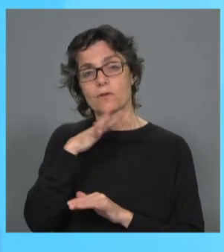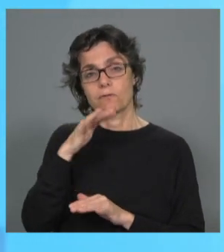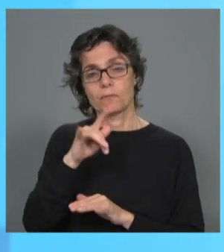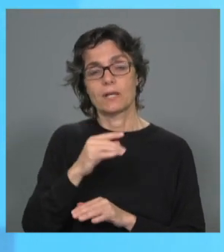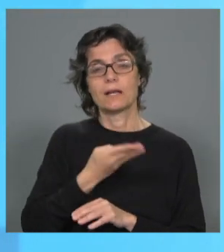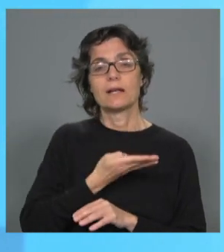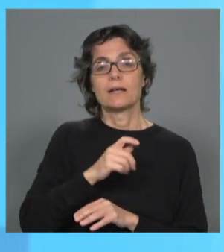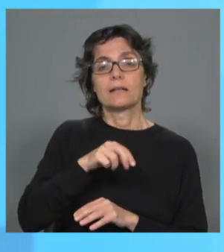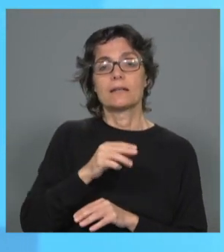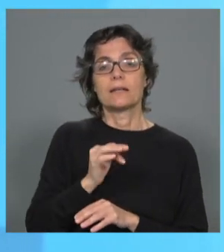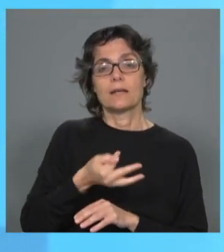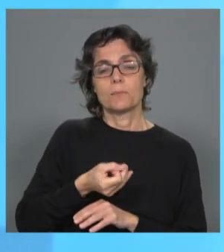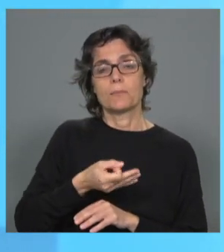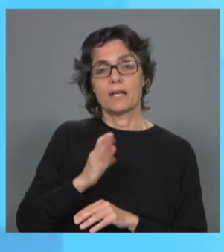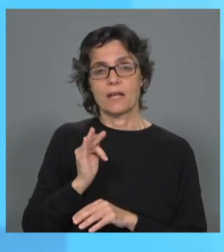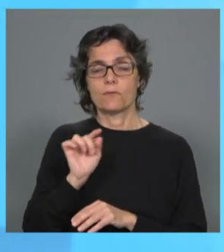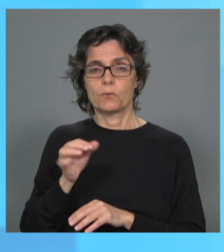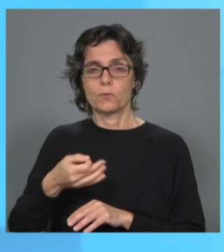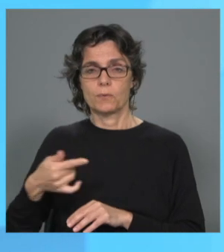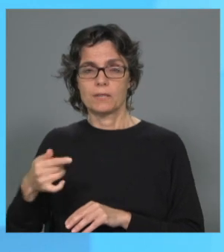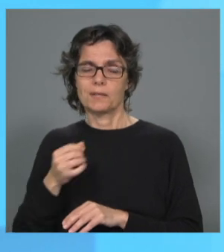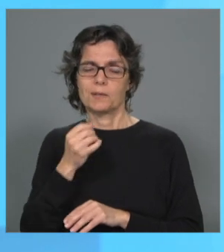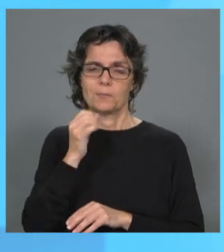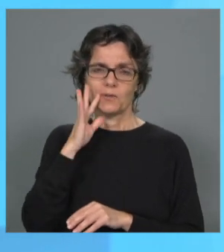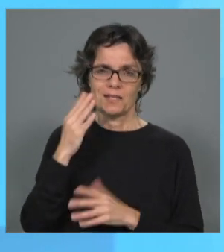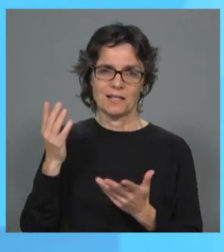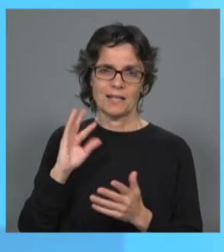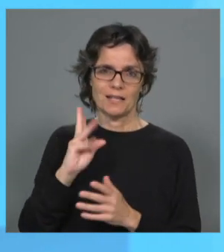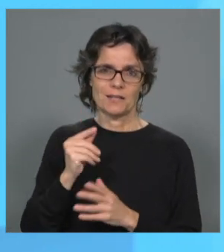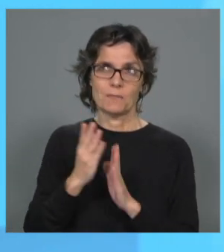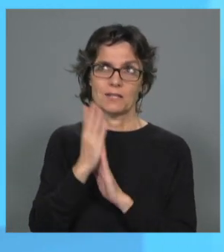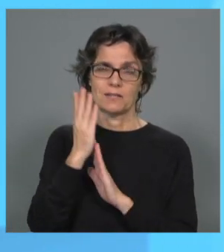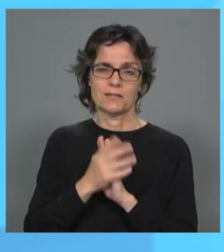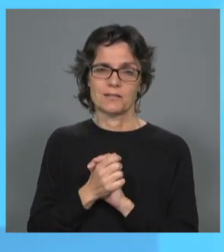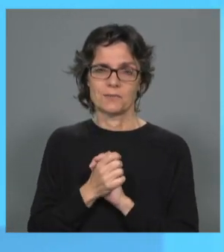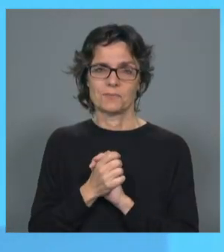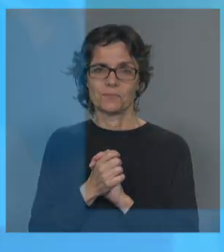dnpf.pt. Desejo-lhe uma ótima tarde e até amanhã, se Deus quiser.